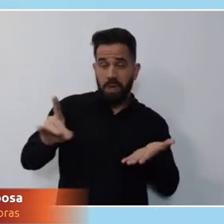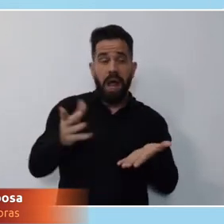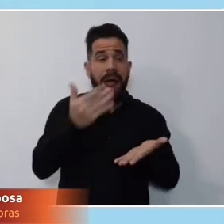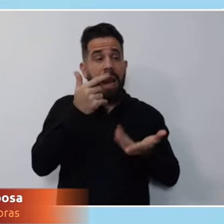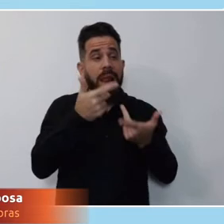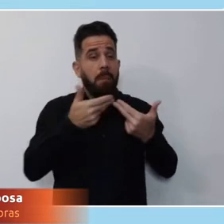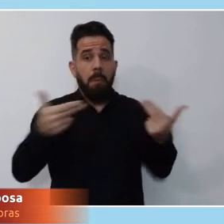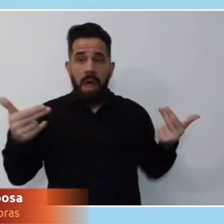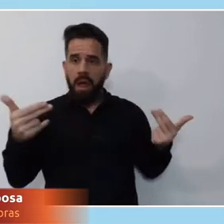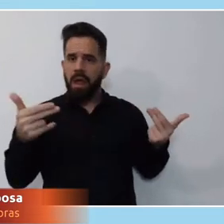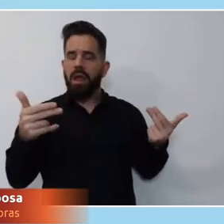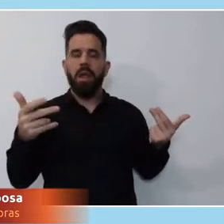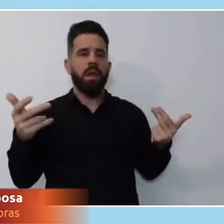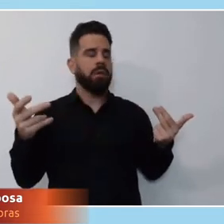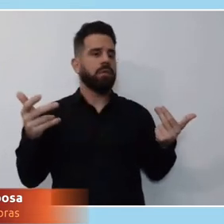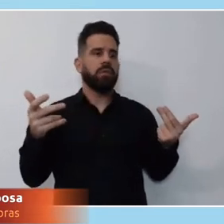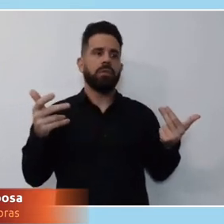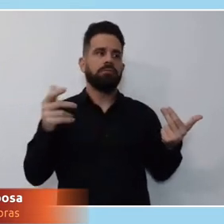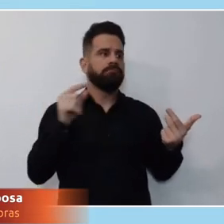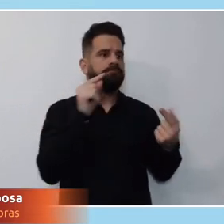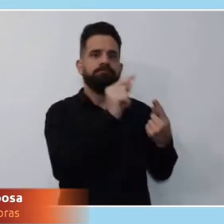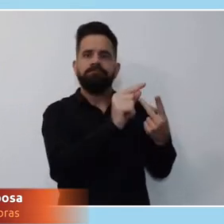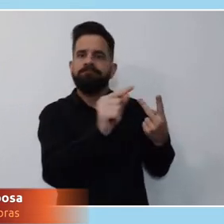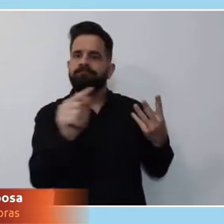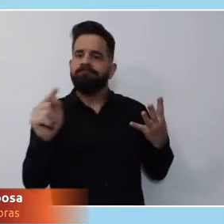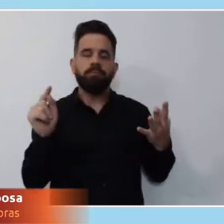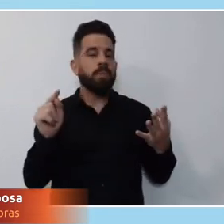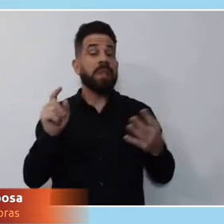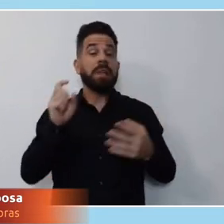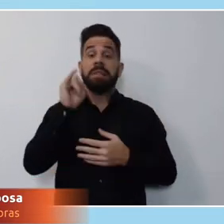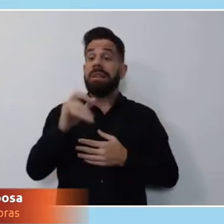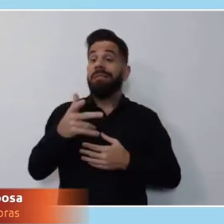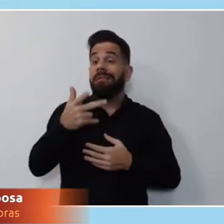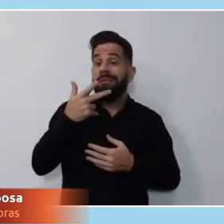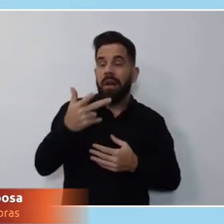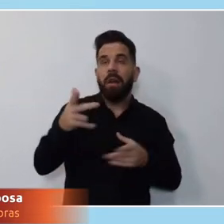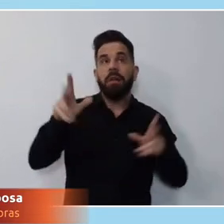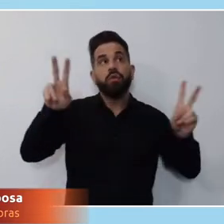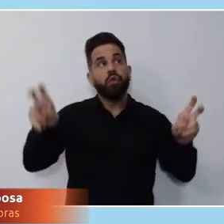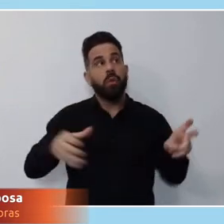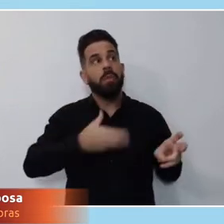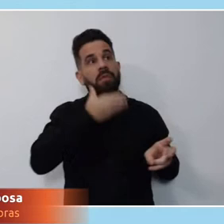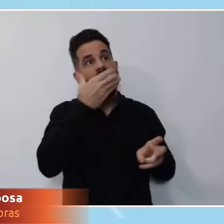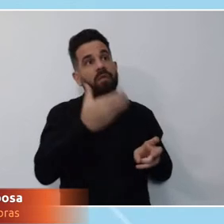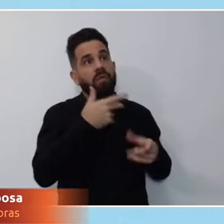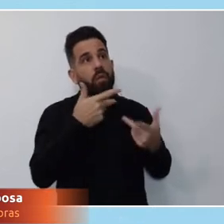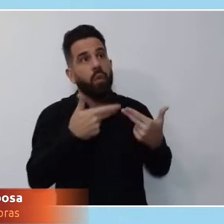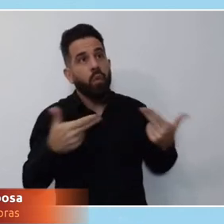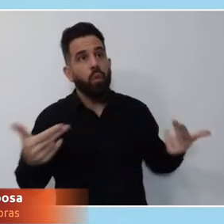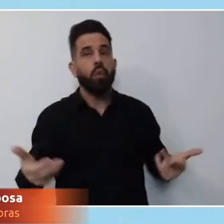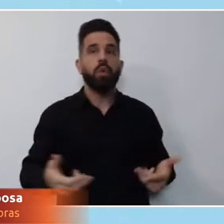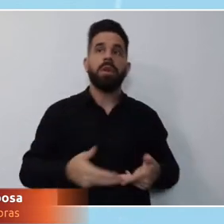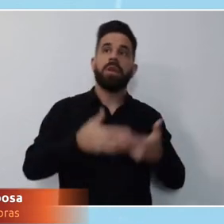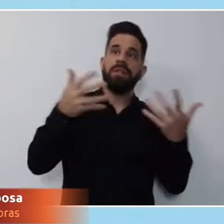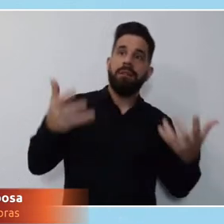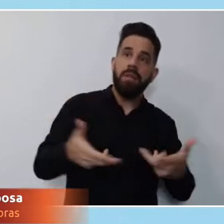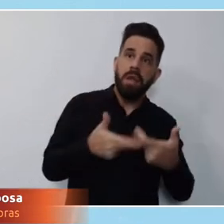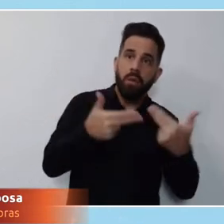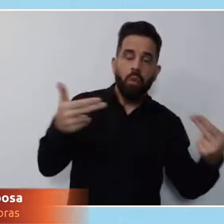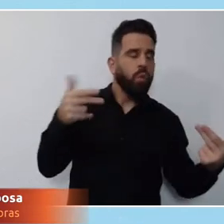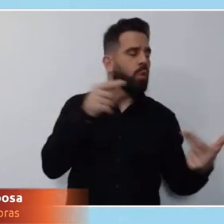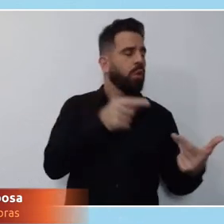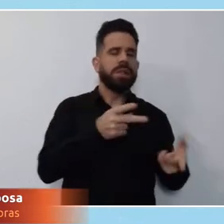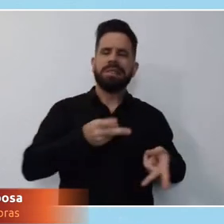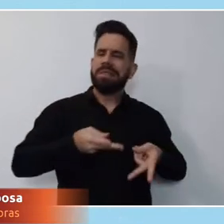fala de frutas e verduras, você vai encontrar algum resquício ou resíduo de agrotóxico, a não ser, como você mencionou, que o produto